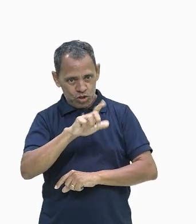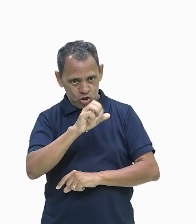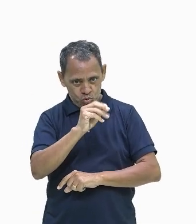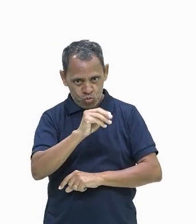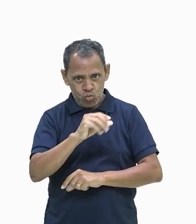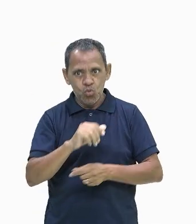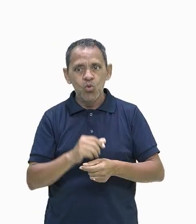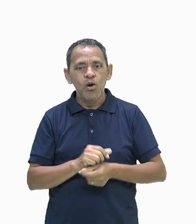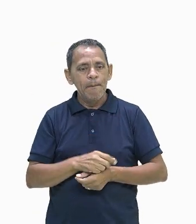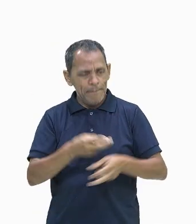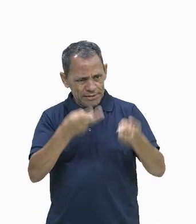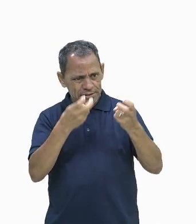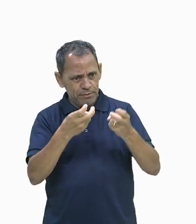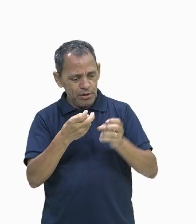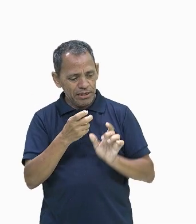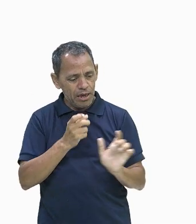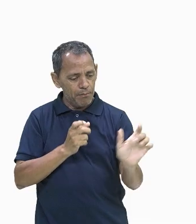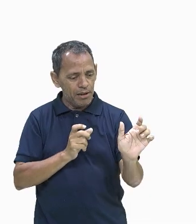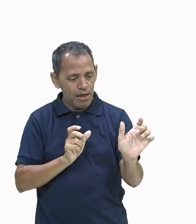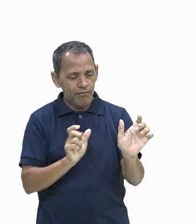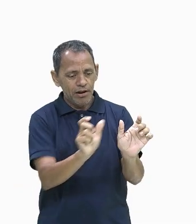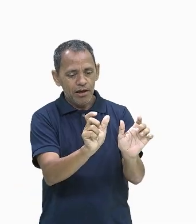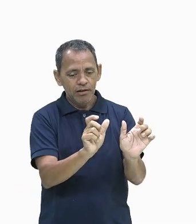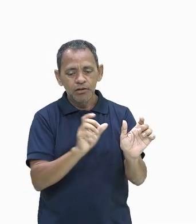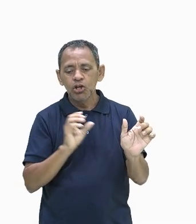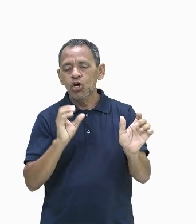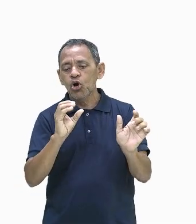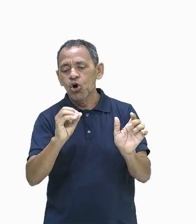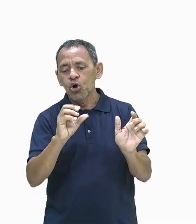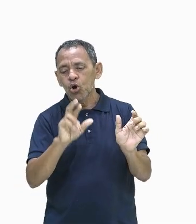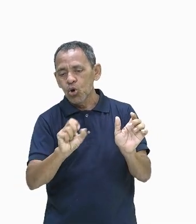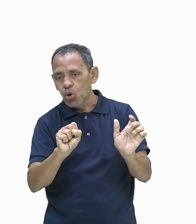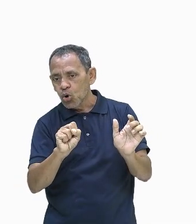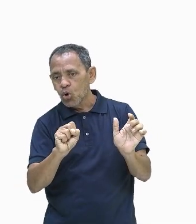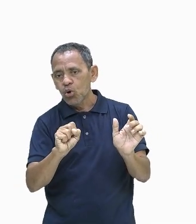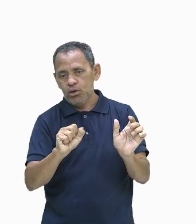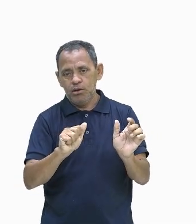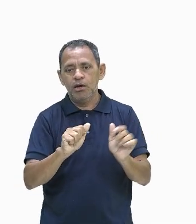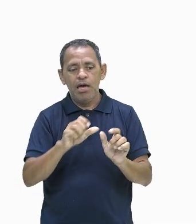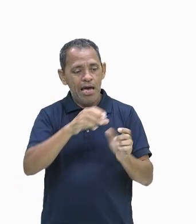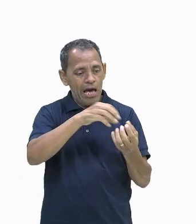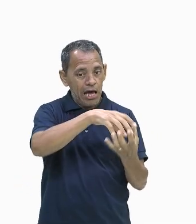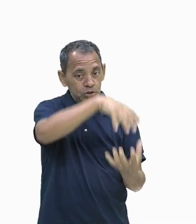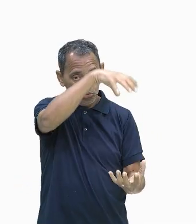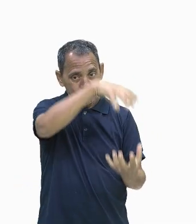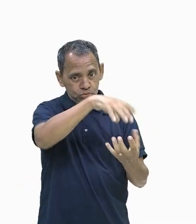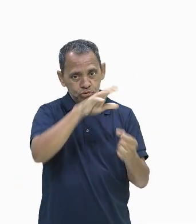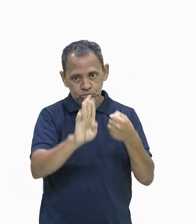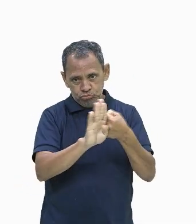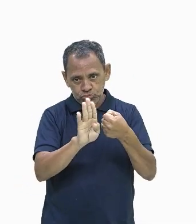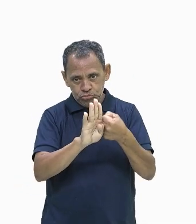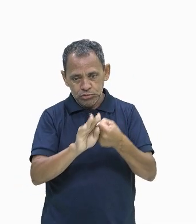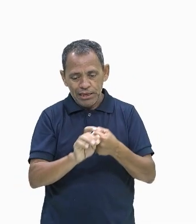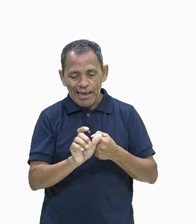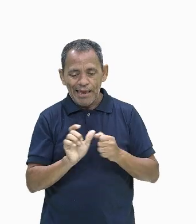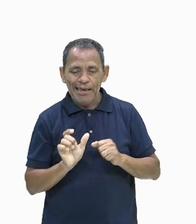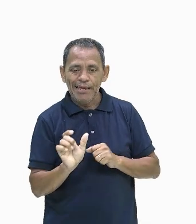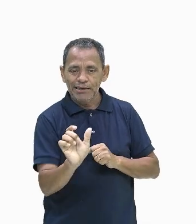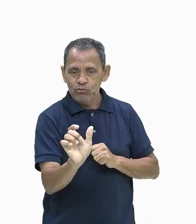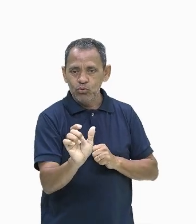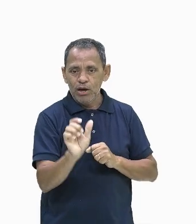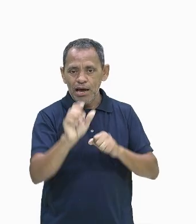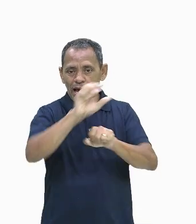a palavrinha os se refere à palavra adultos, que é um substantivo. A palavrinha, o nosso